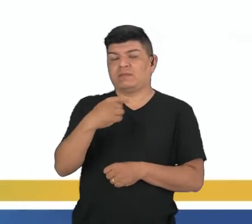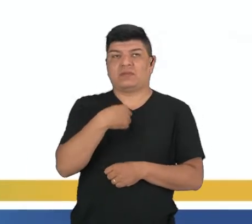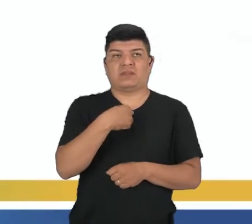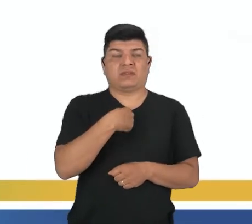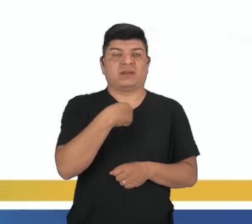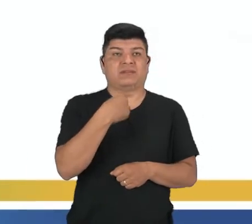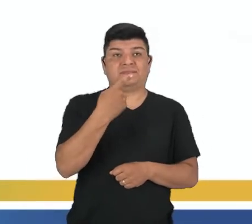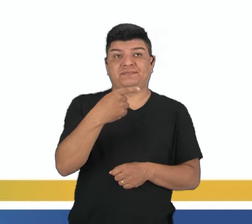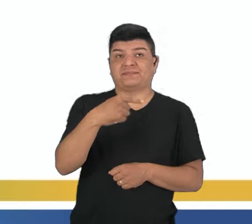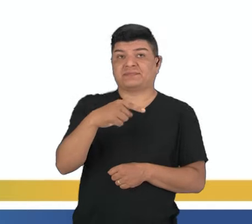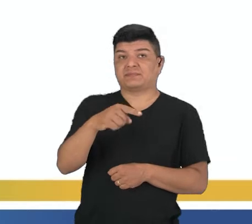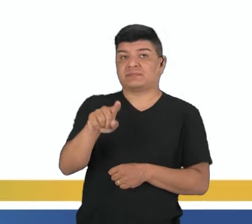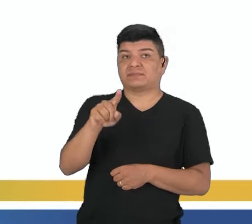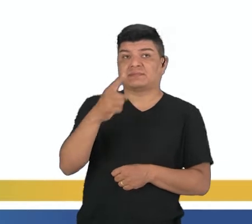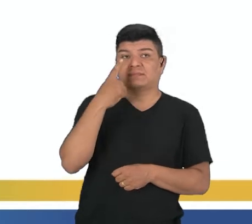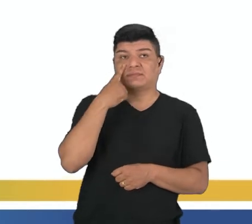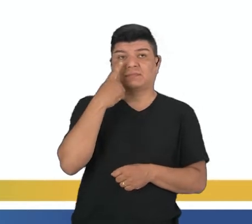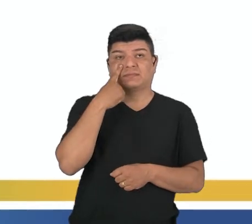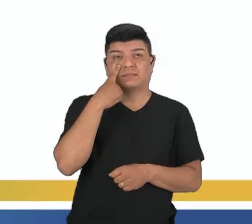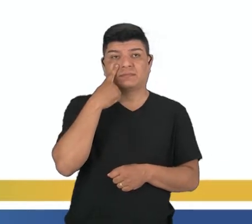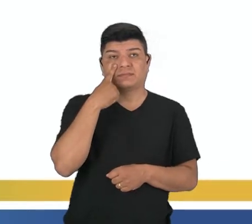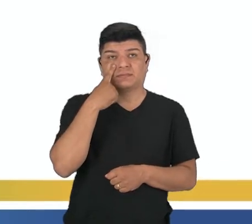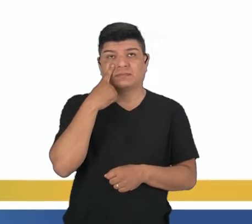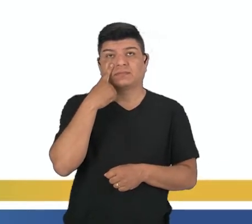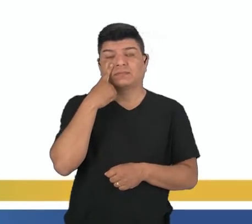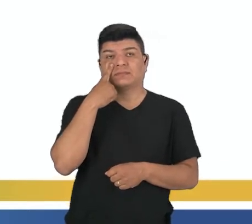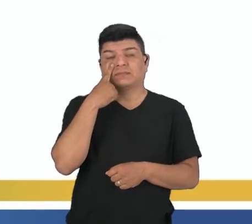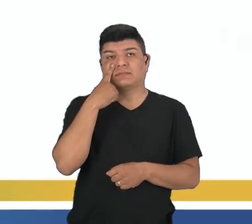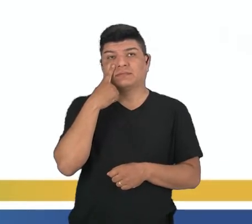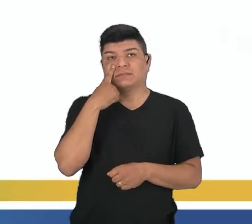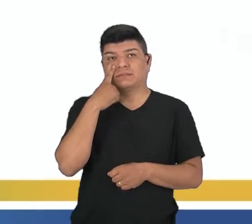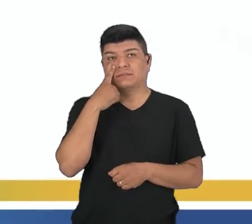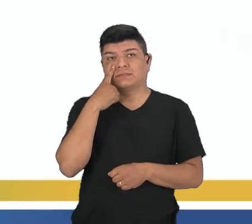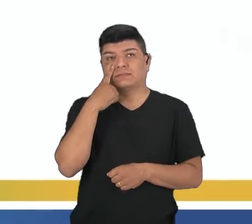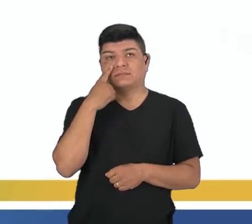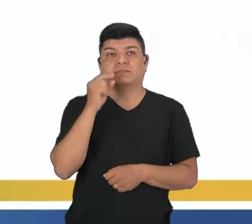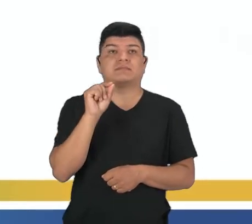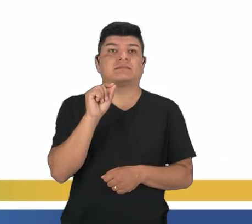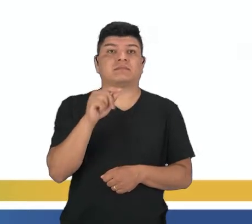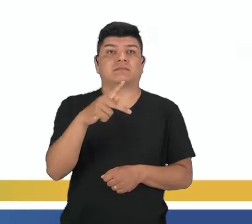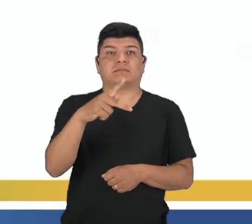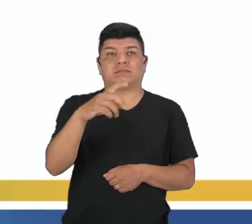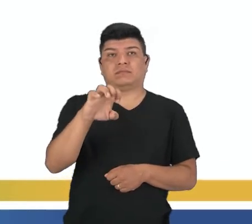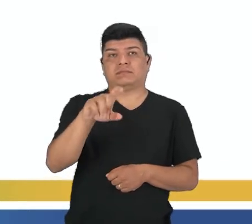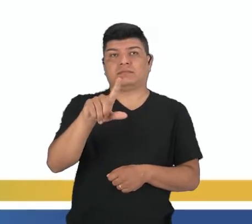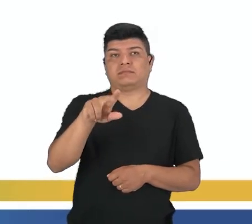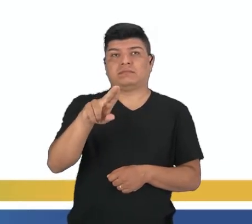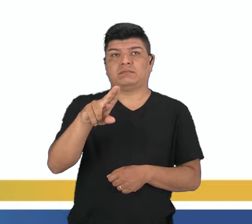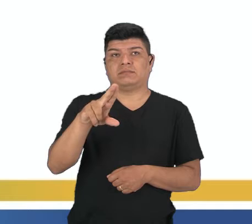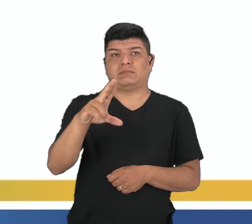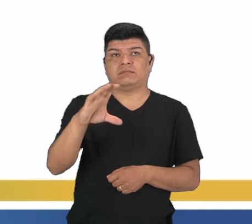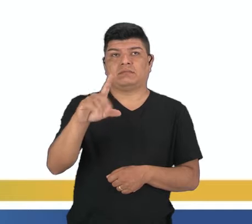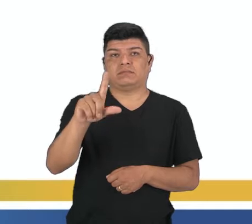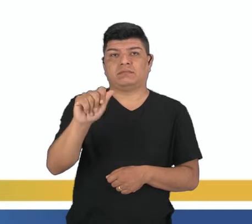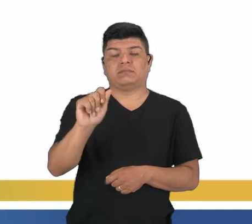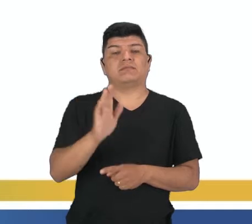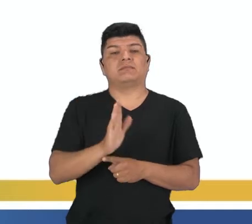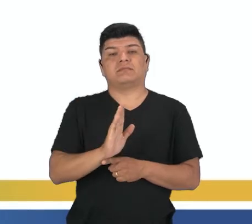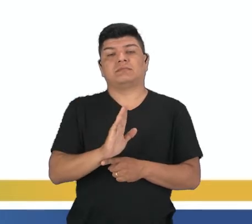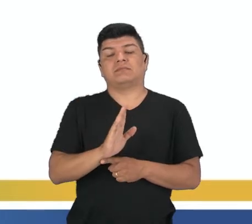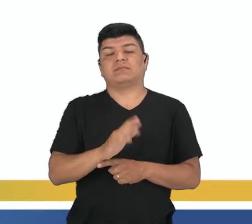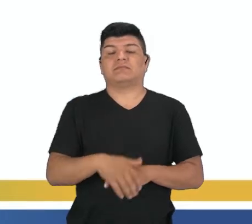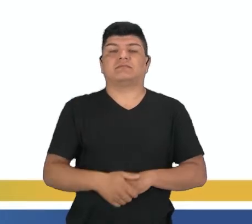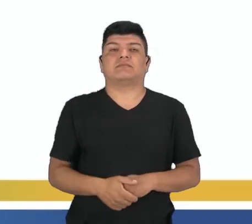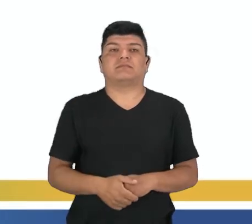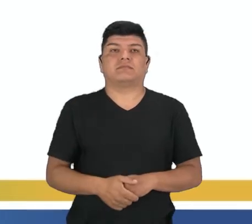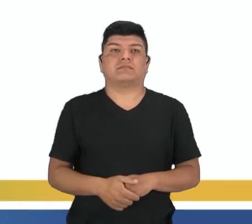vou a ver, ou seja, infinitivo terminado em ER, uma película. O que é película em espanhol, galerinha? Filme, né? Eu vou ver um